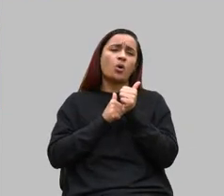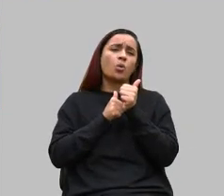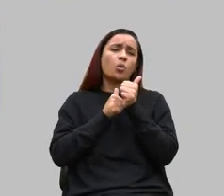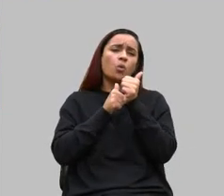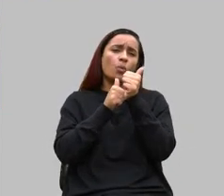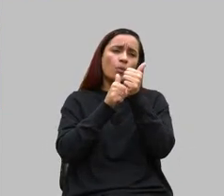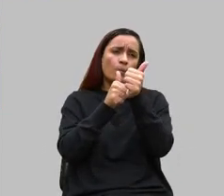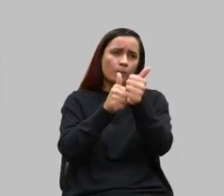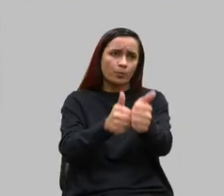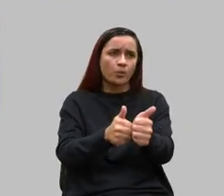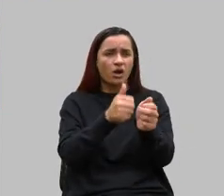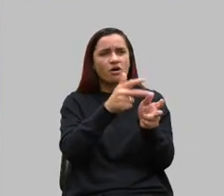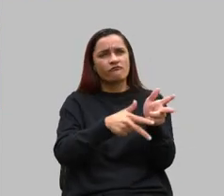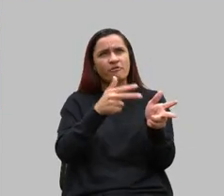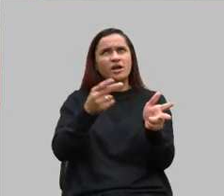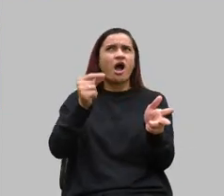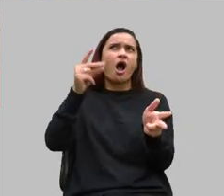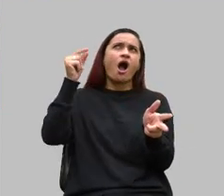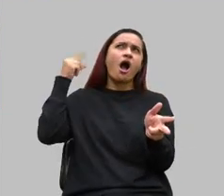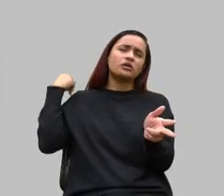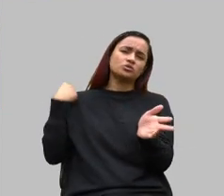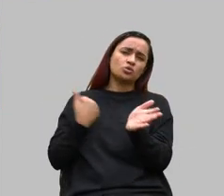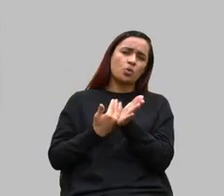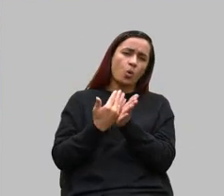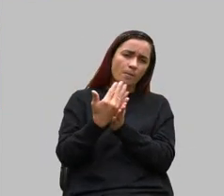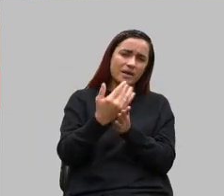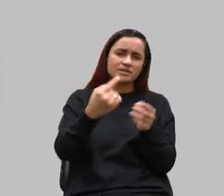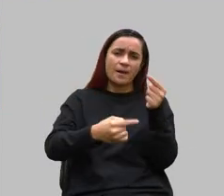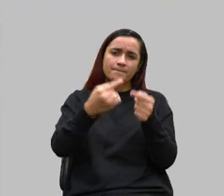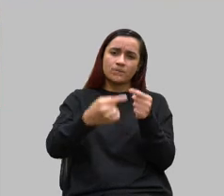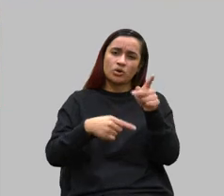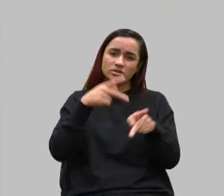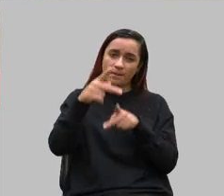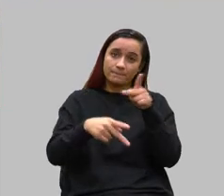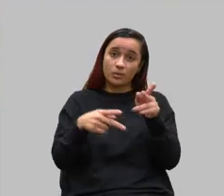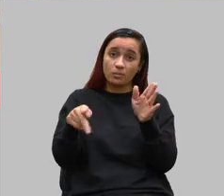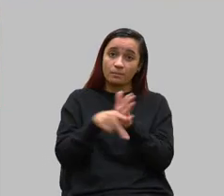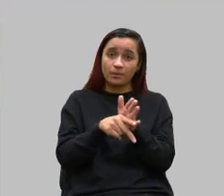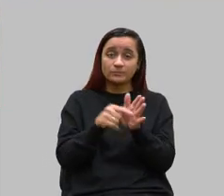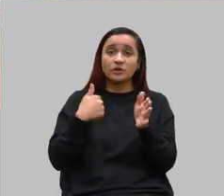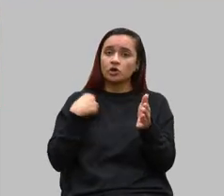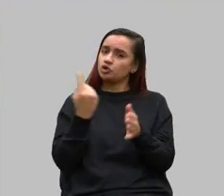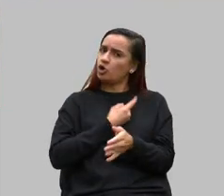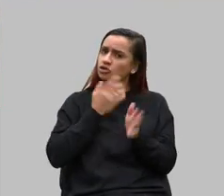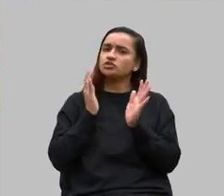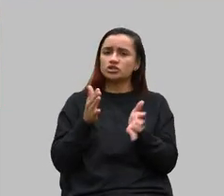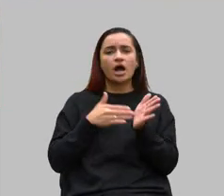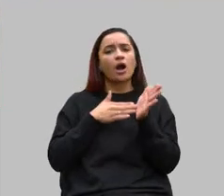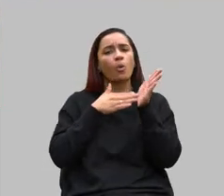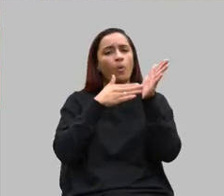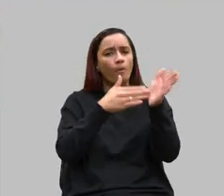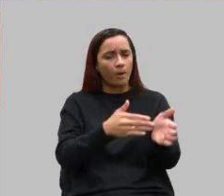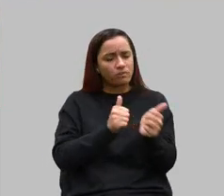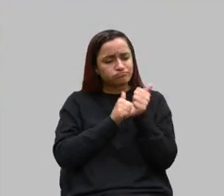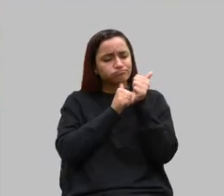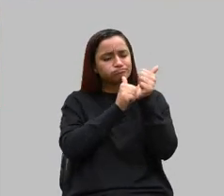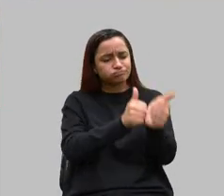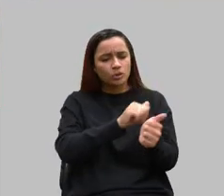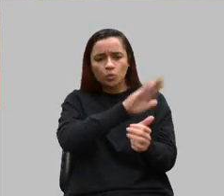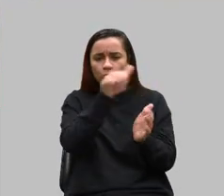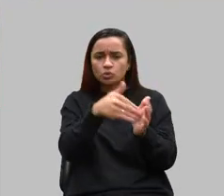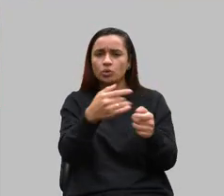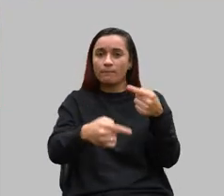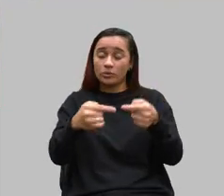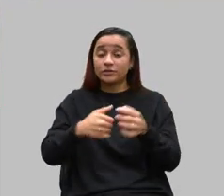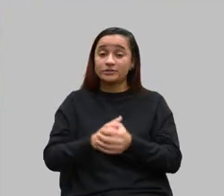Dao até antes da do início dessa política pública de antecipação de concessões e acompanhamos toda essa política pública e